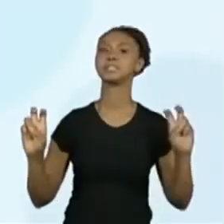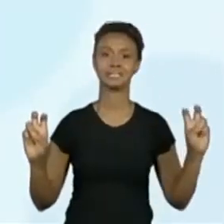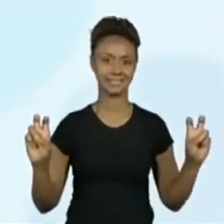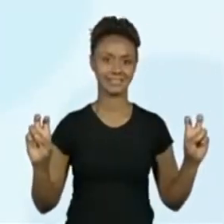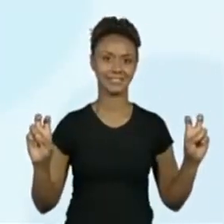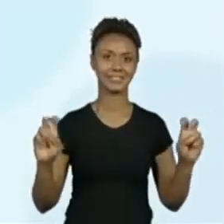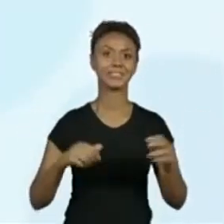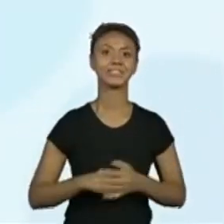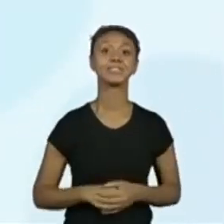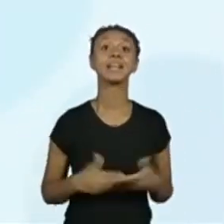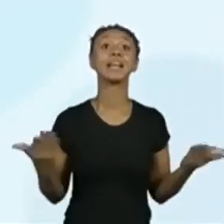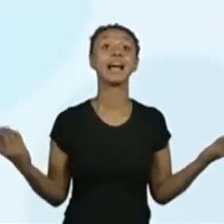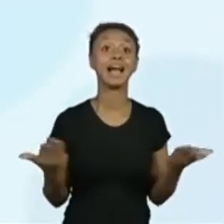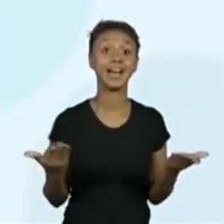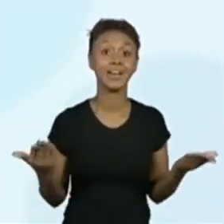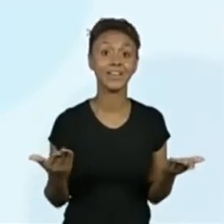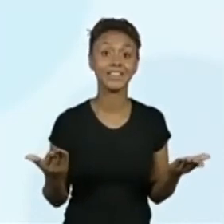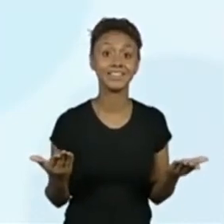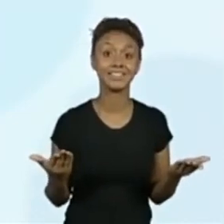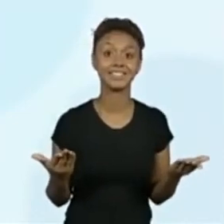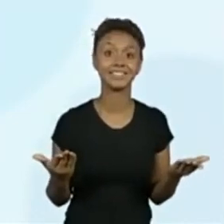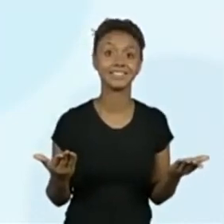que a gente faz agora?